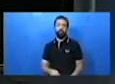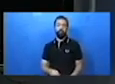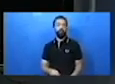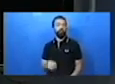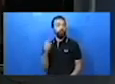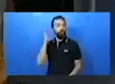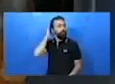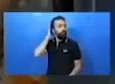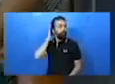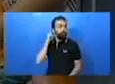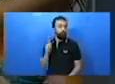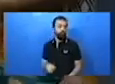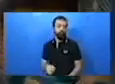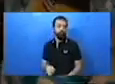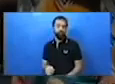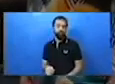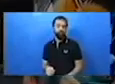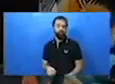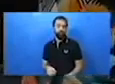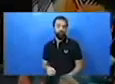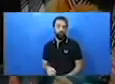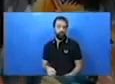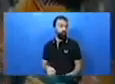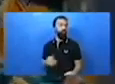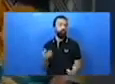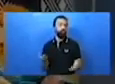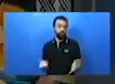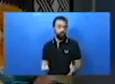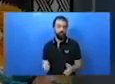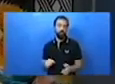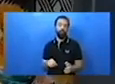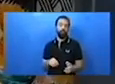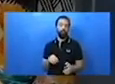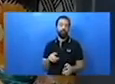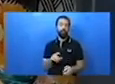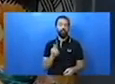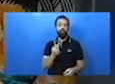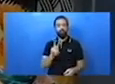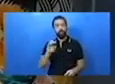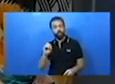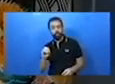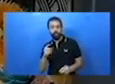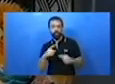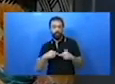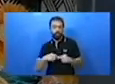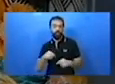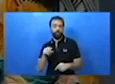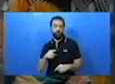atividade. Então, se eu tenho 20 palitos e eu fiz 4 grupos,